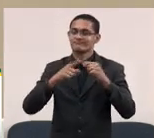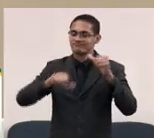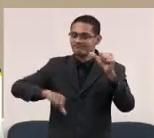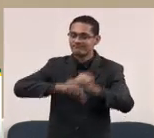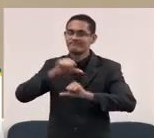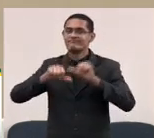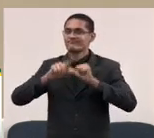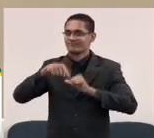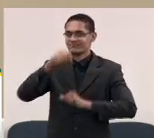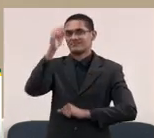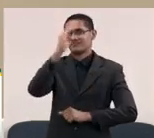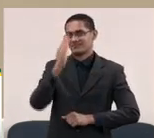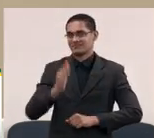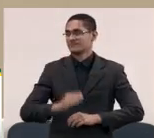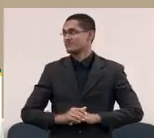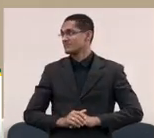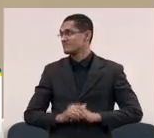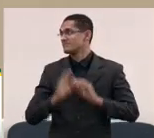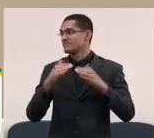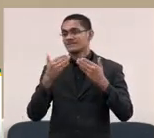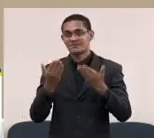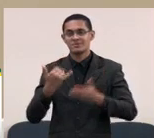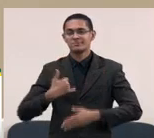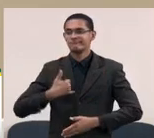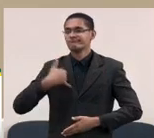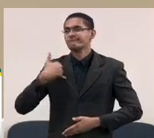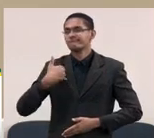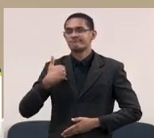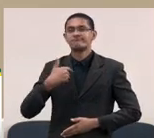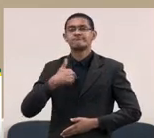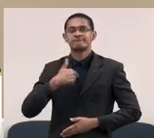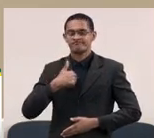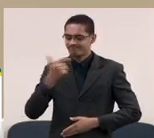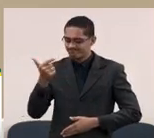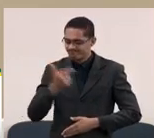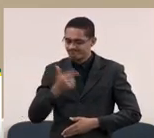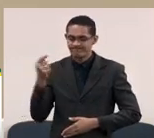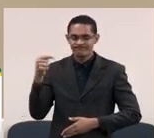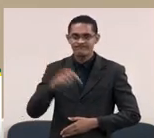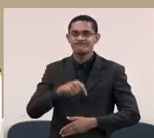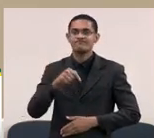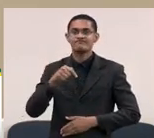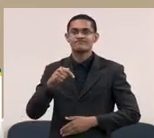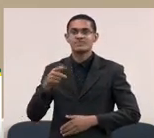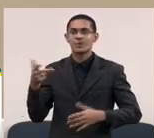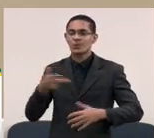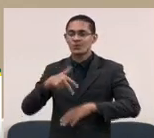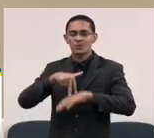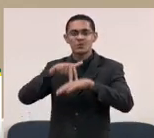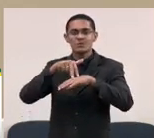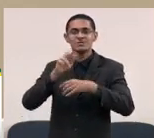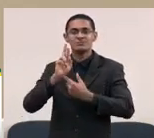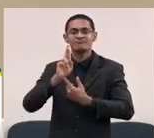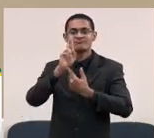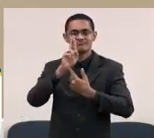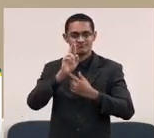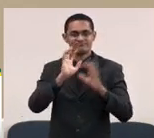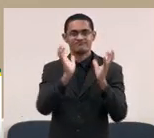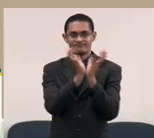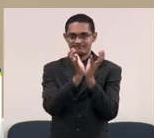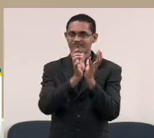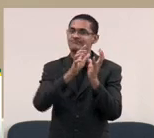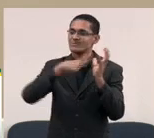Brasil necessita. Então, muito me honra esse convite, muito me honra poder estar aqui hoje representando a categoria